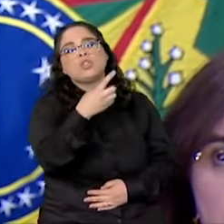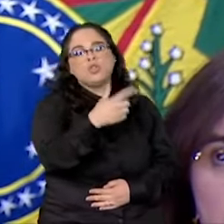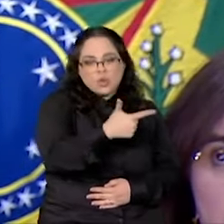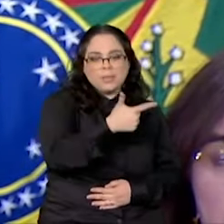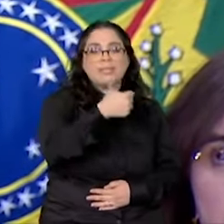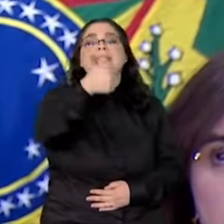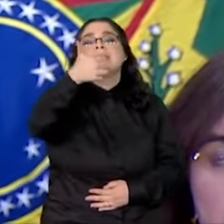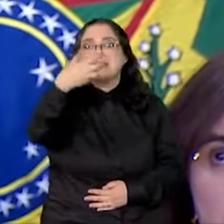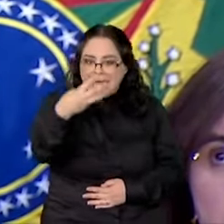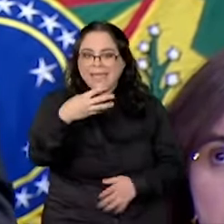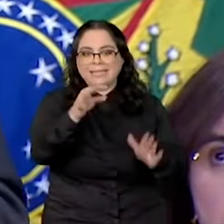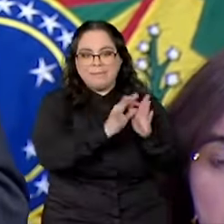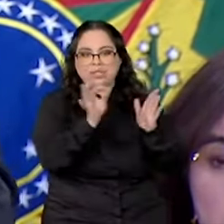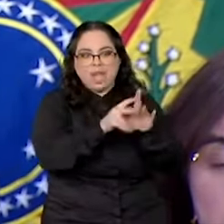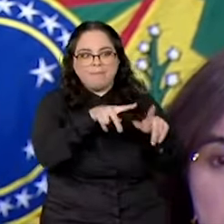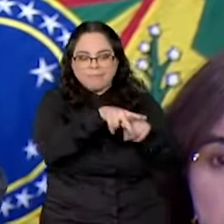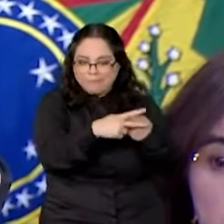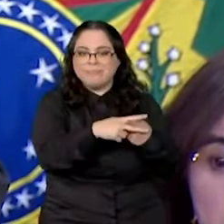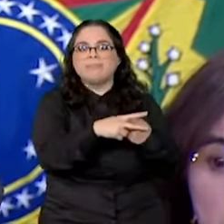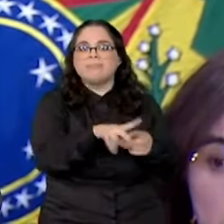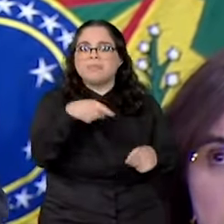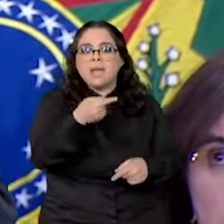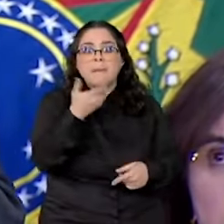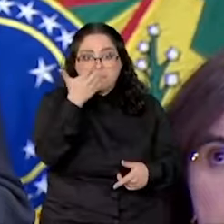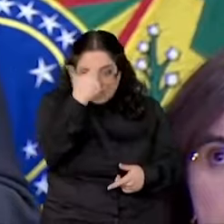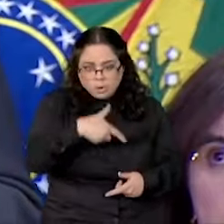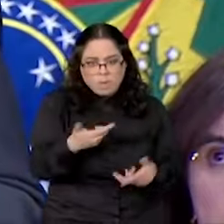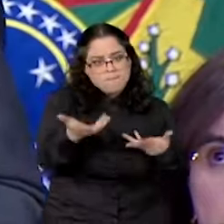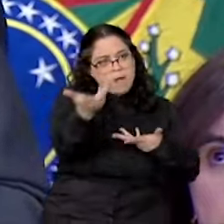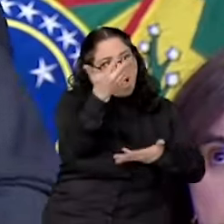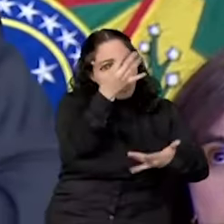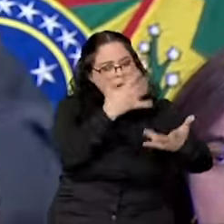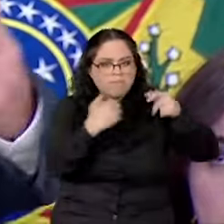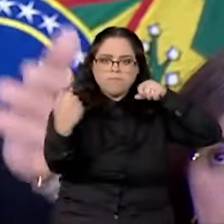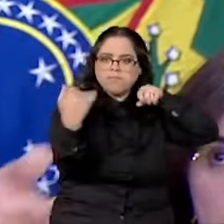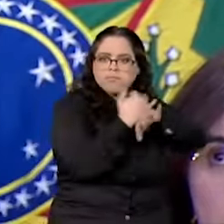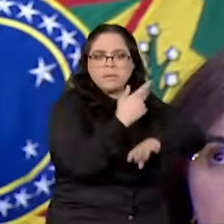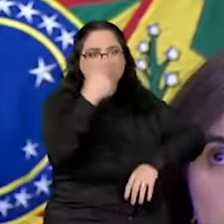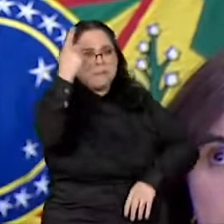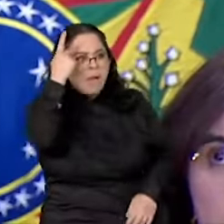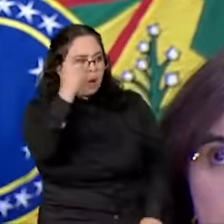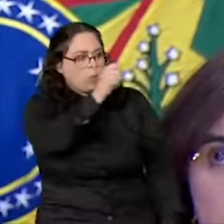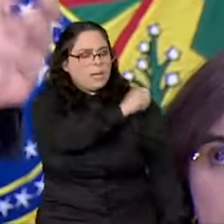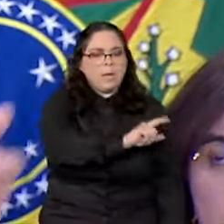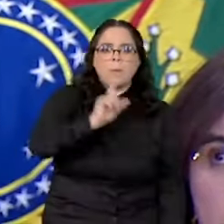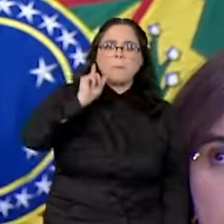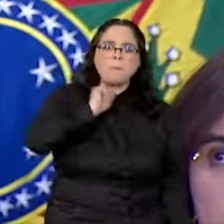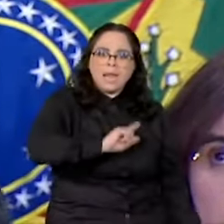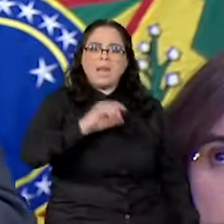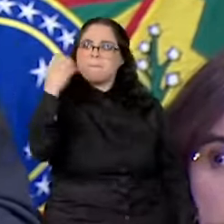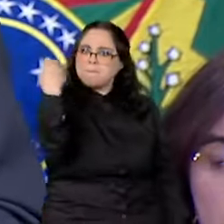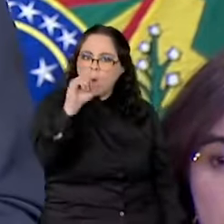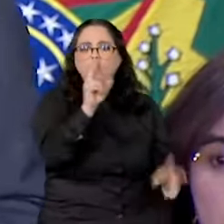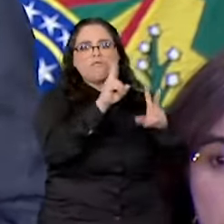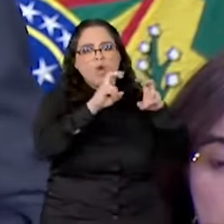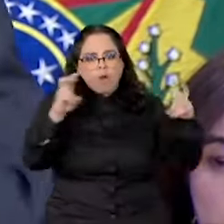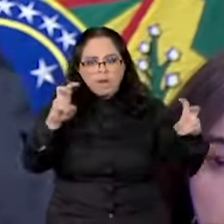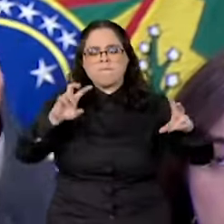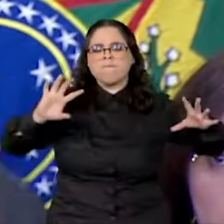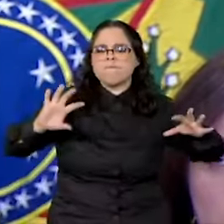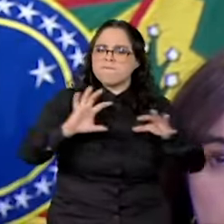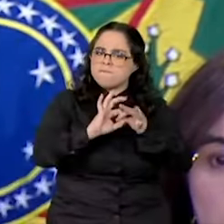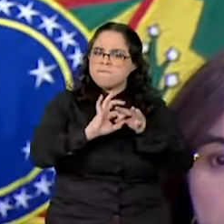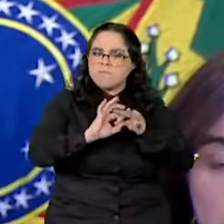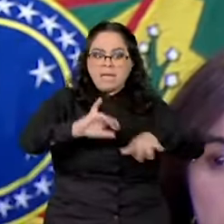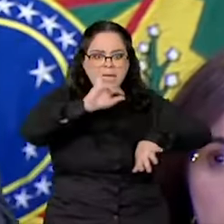213. Olha, essa gente quer se locomover. São Paulo, Rio, Minas, Porto Alegre, Florianópolis,